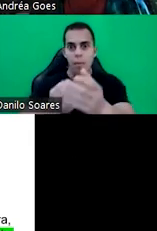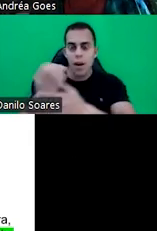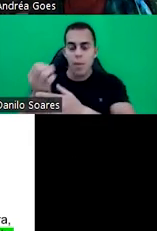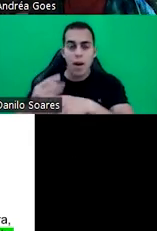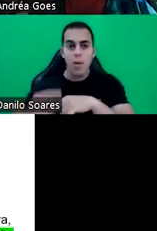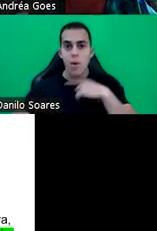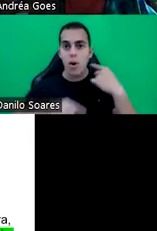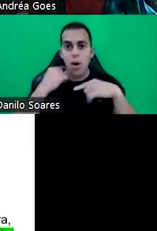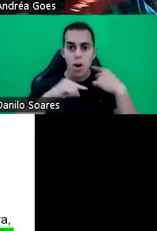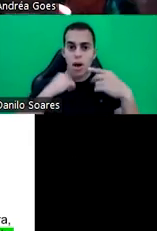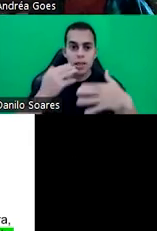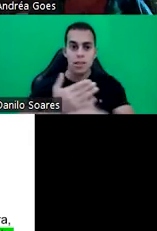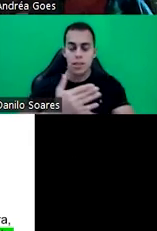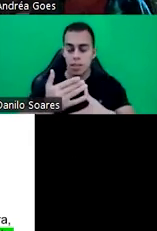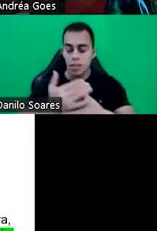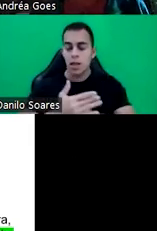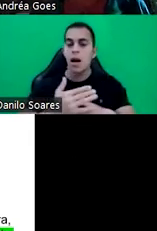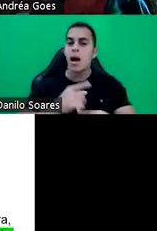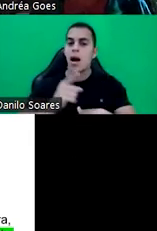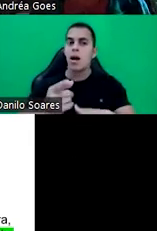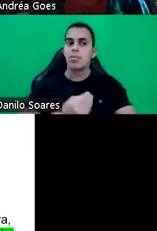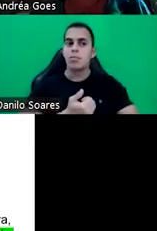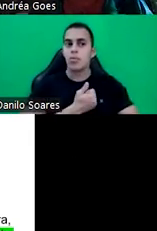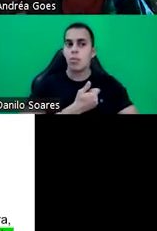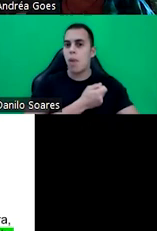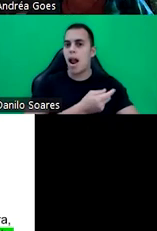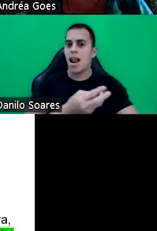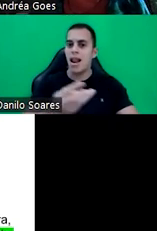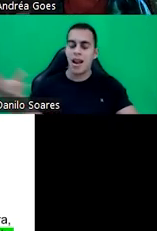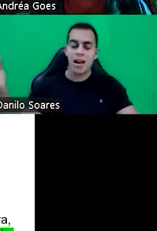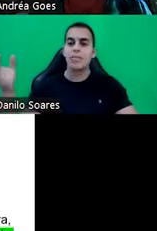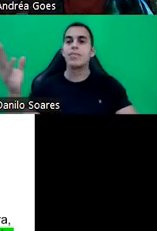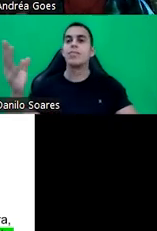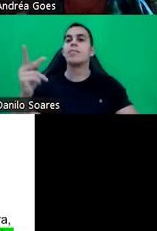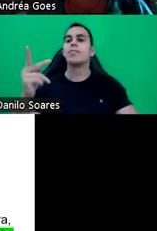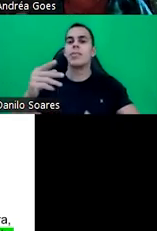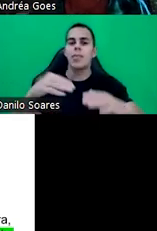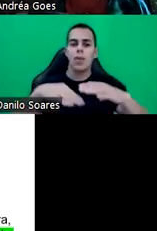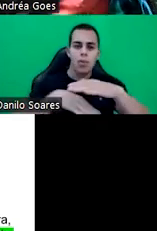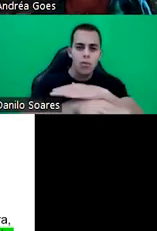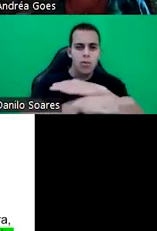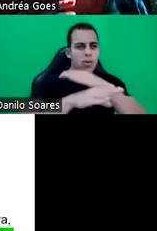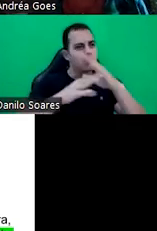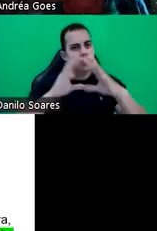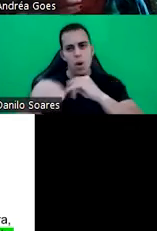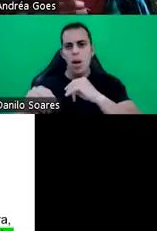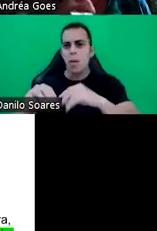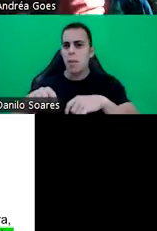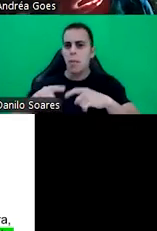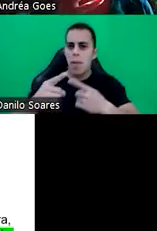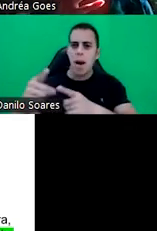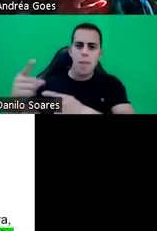cidade, uma quantidade absurda de ratos que de repente saem das cavernas e assolam, mortos com